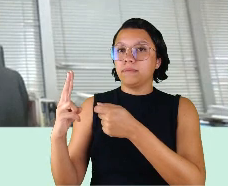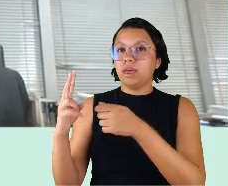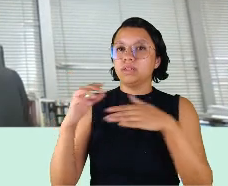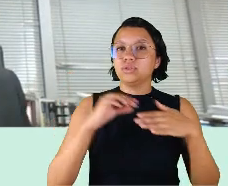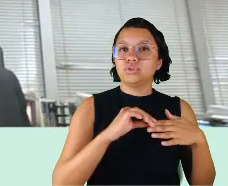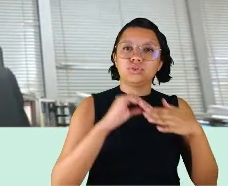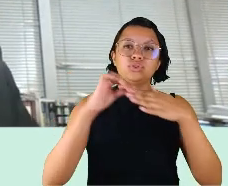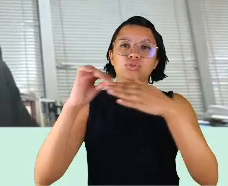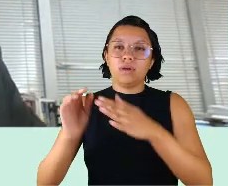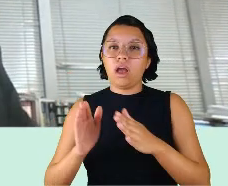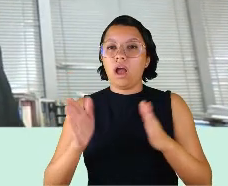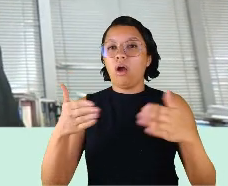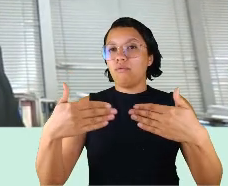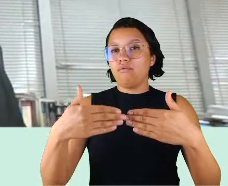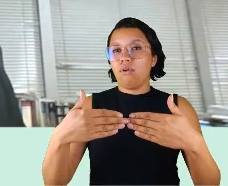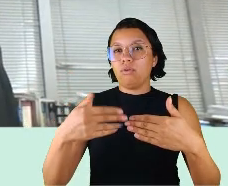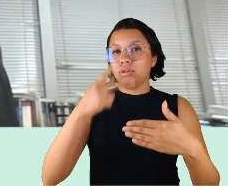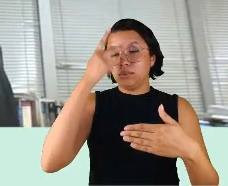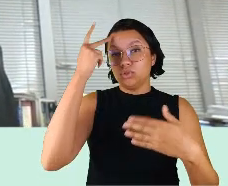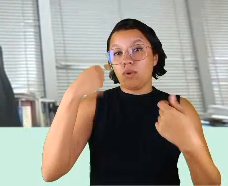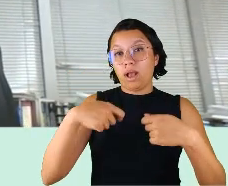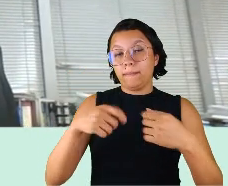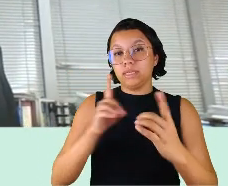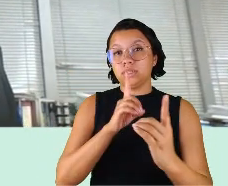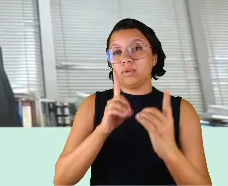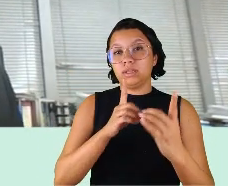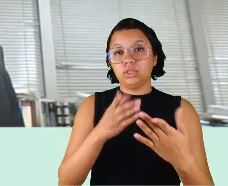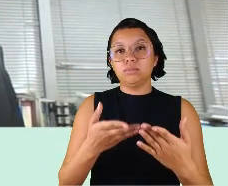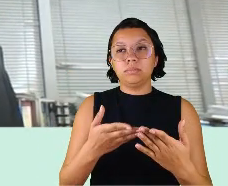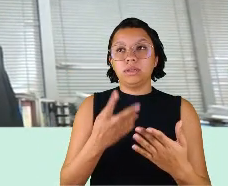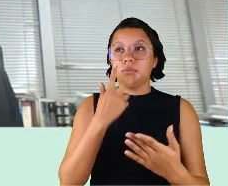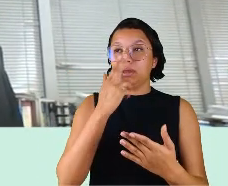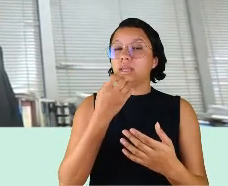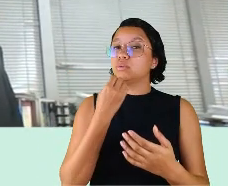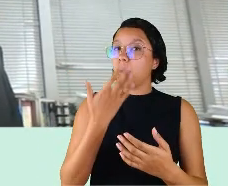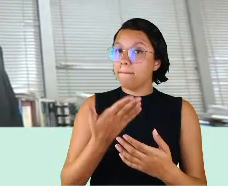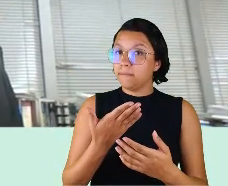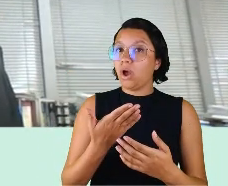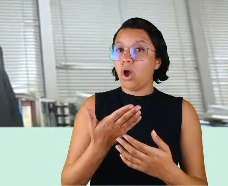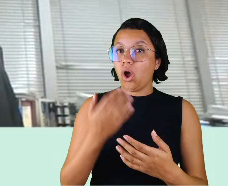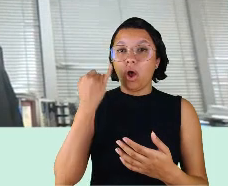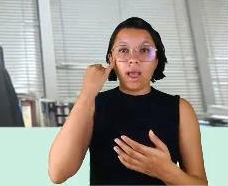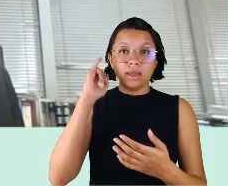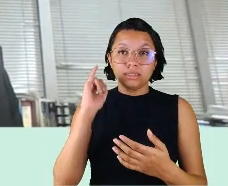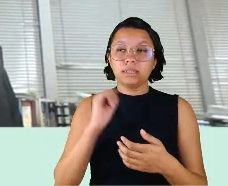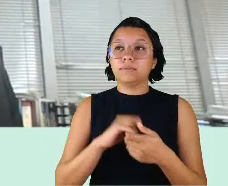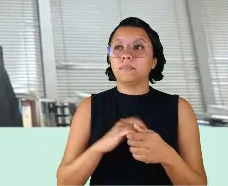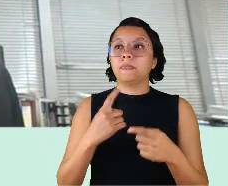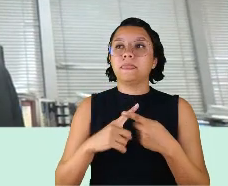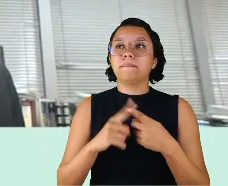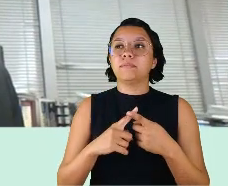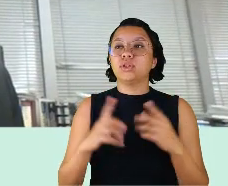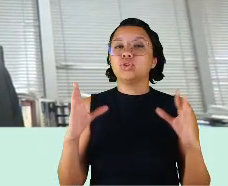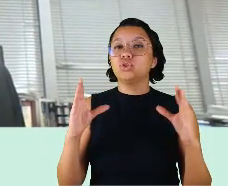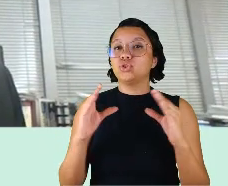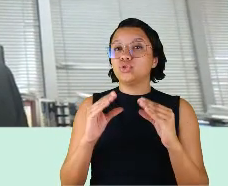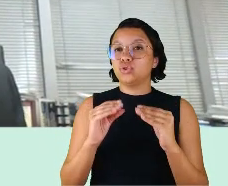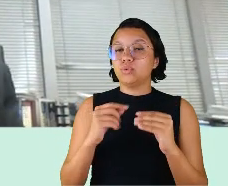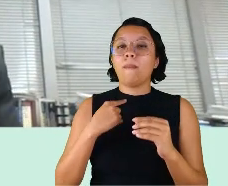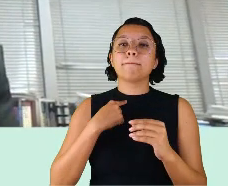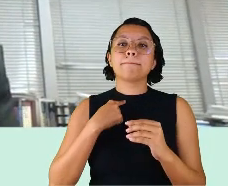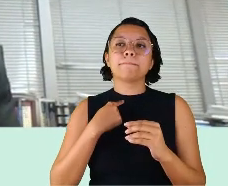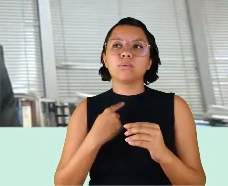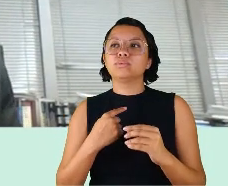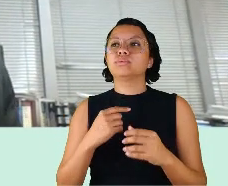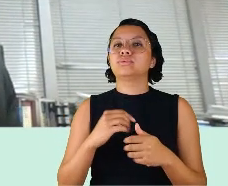ao fórum de quem precise do atendimento. Parece uma boa providência, até porque nós diminuímos a